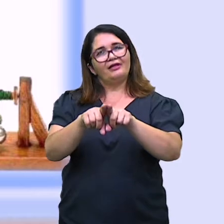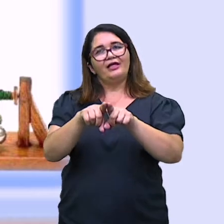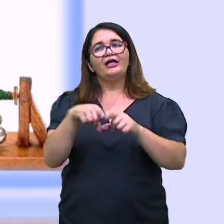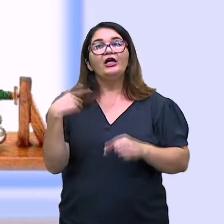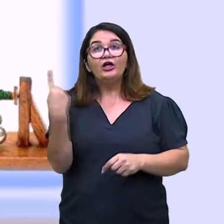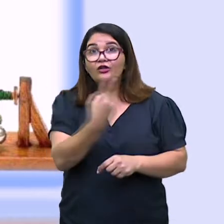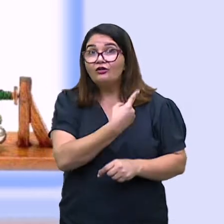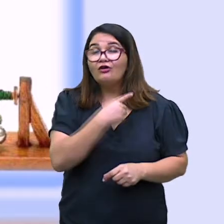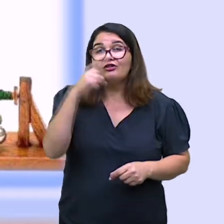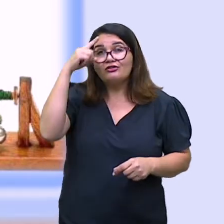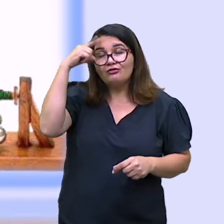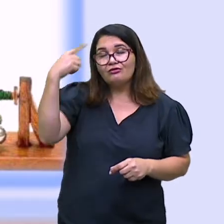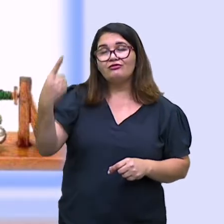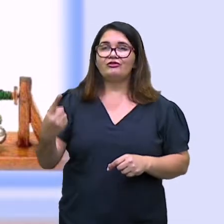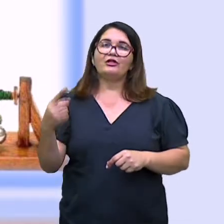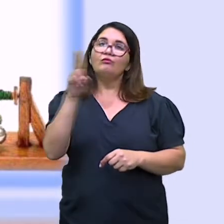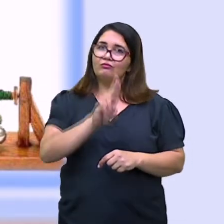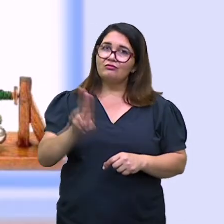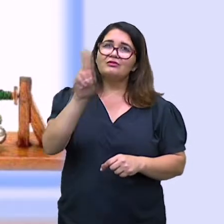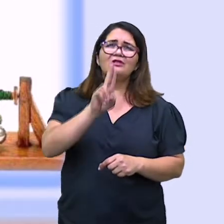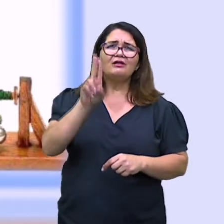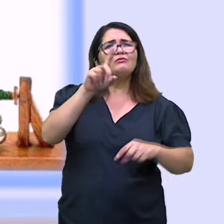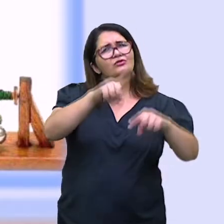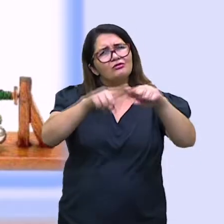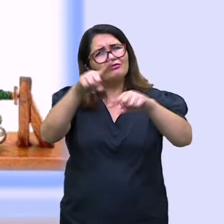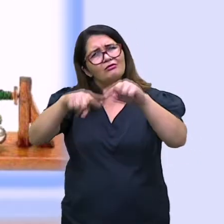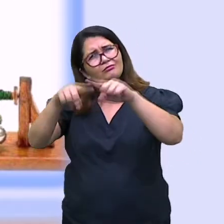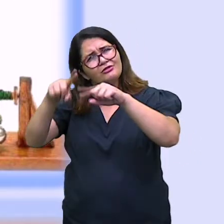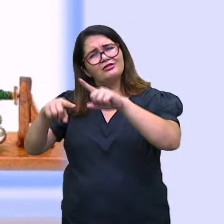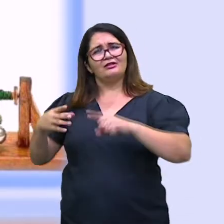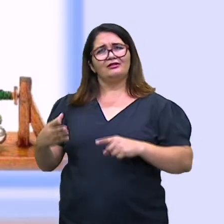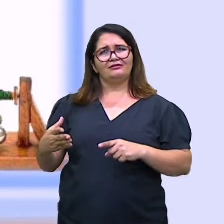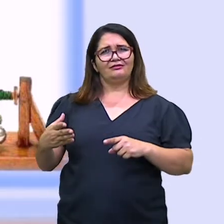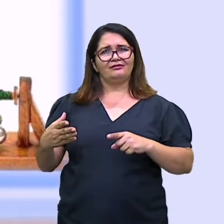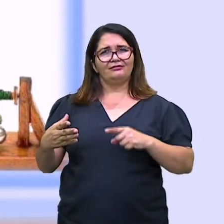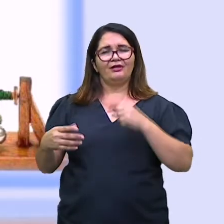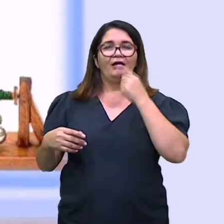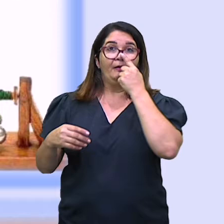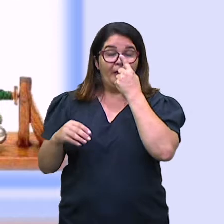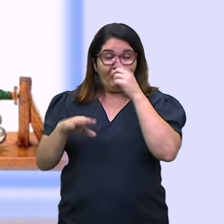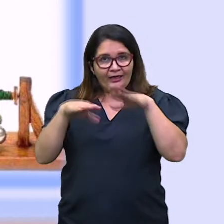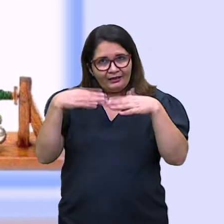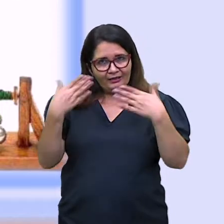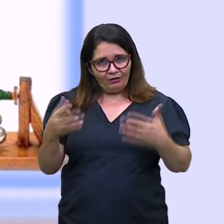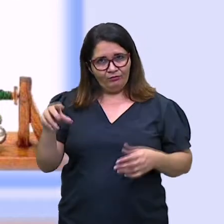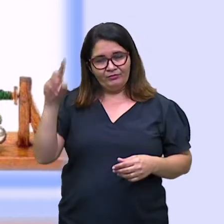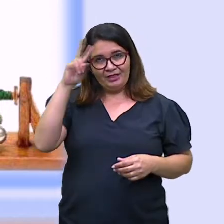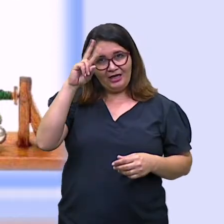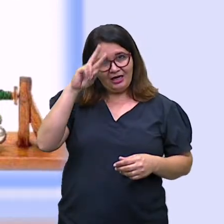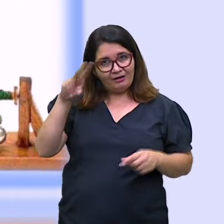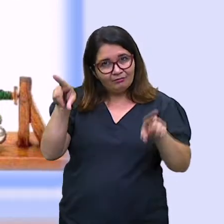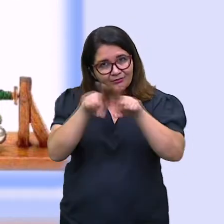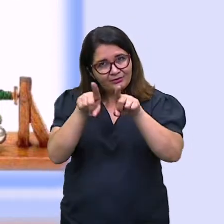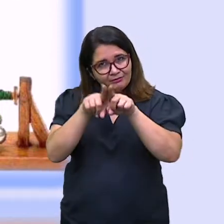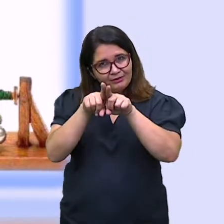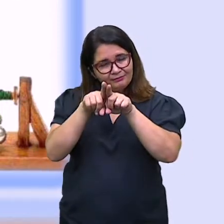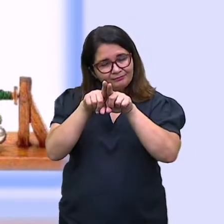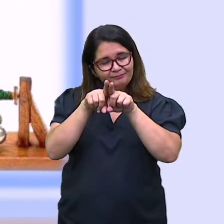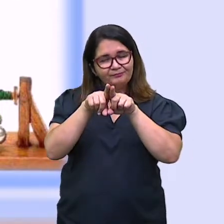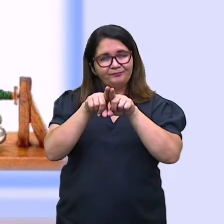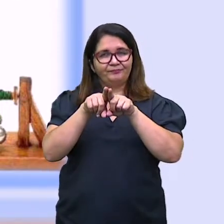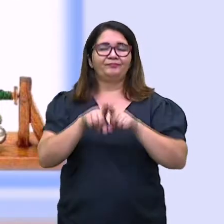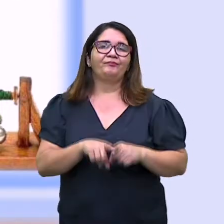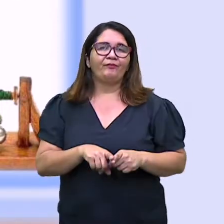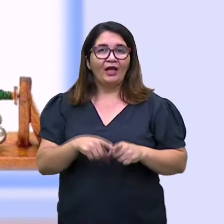nossa rotina, não é mesmo? O que mais a gente falou nesse período? Vocês se lembram? Vem lá, vamos lá comigo